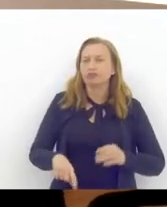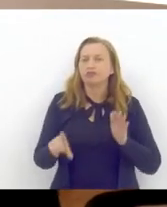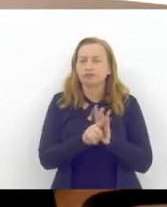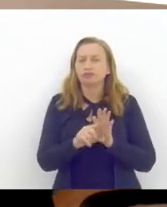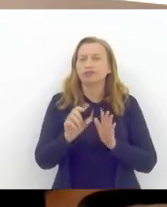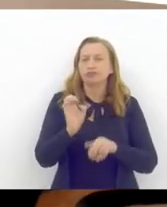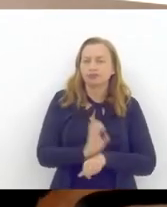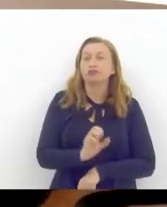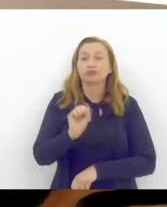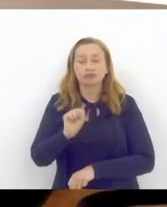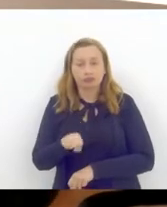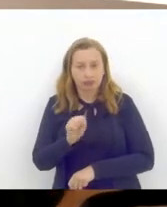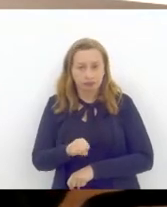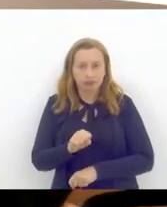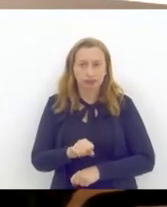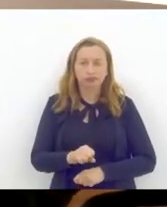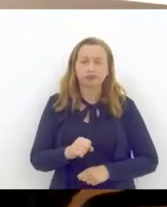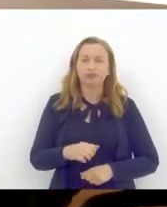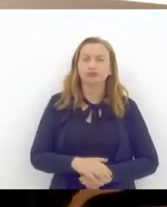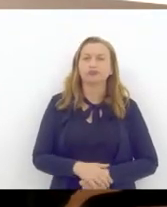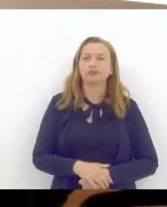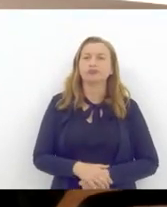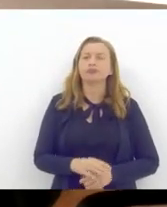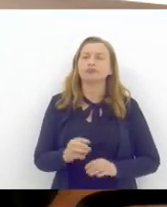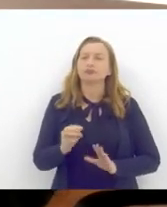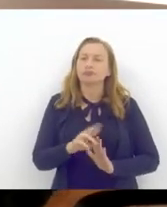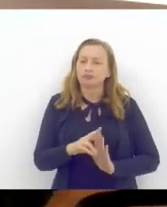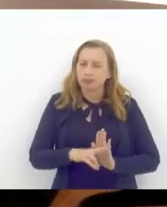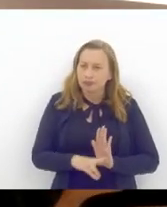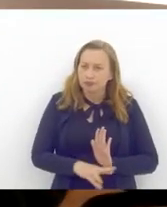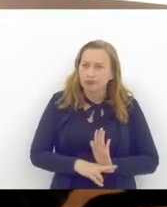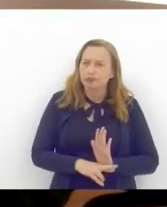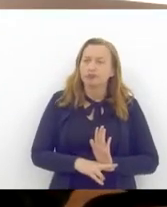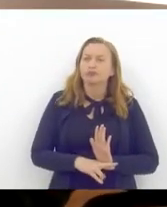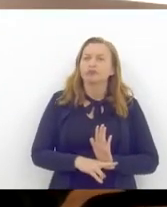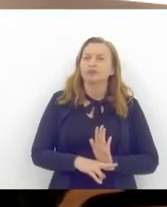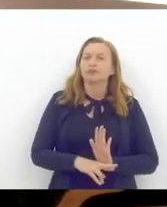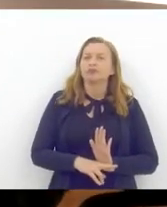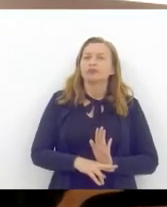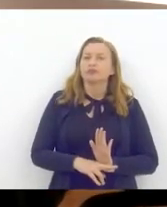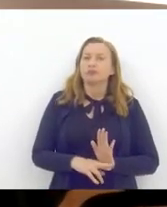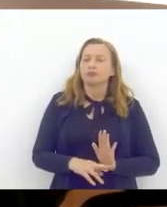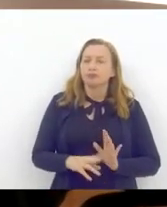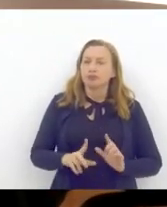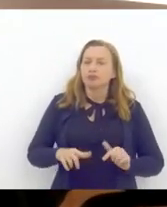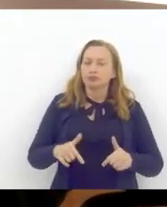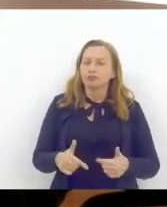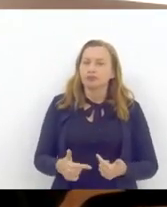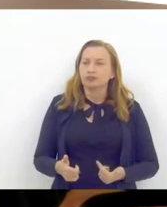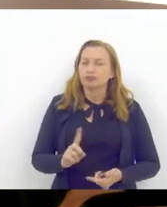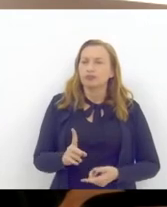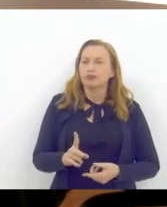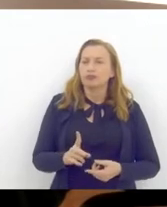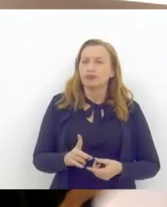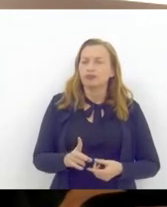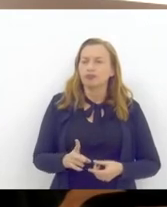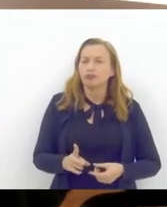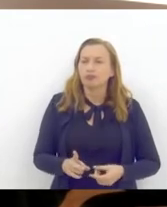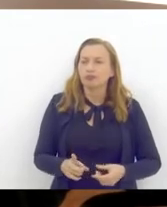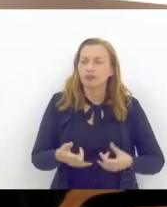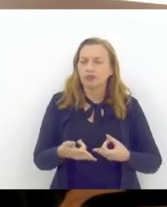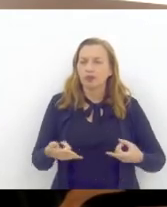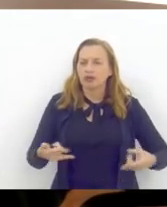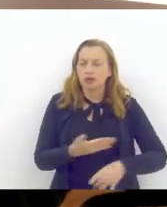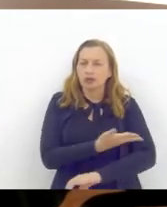sim, dispor, né, sobre os critérios e não dar esse cheque quase em branco ao chefe do Poder